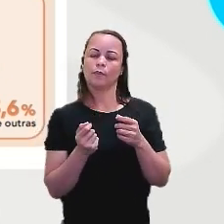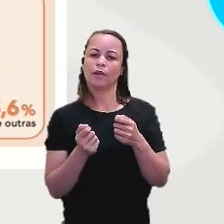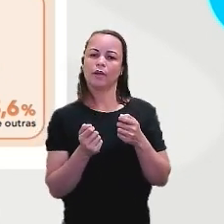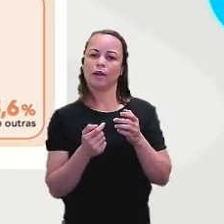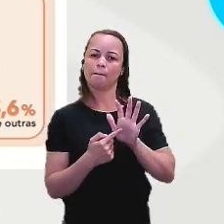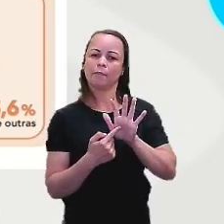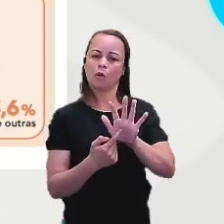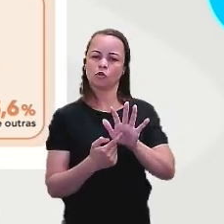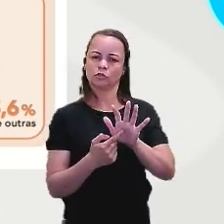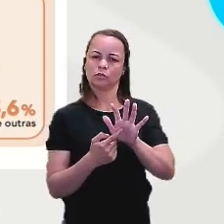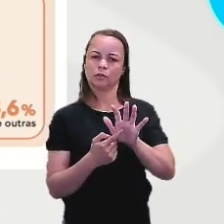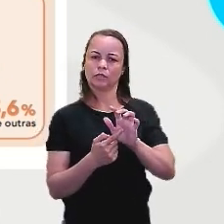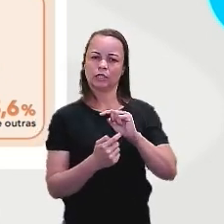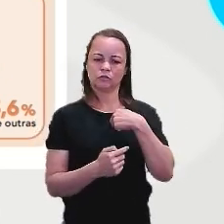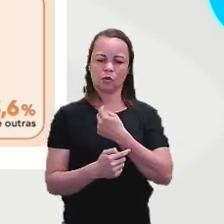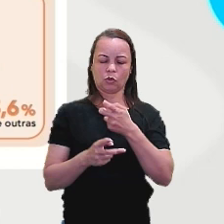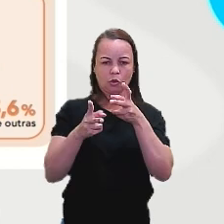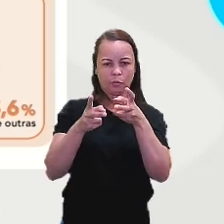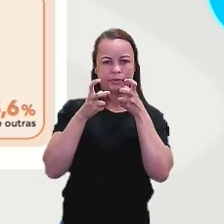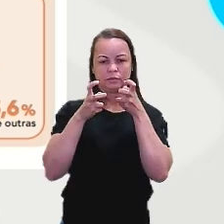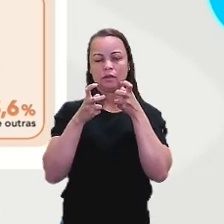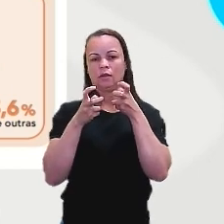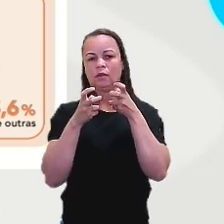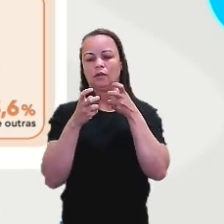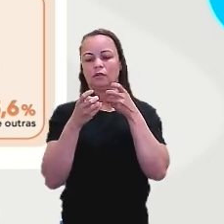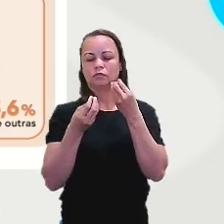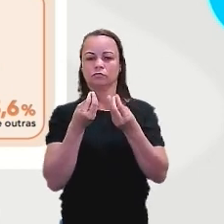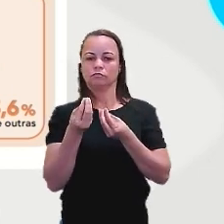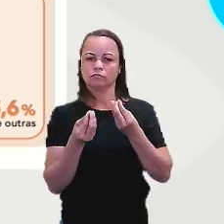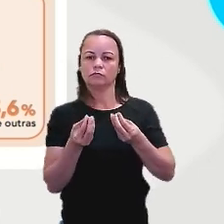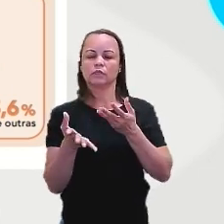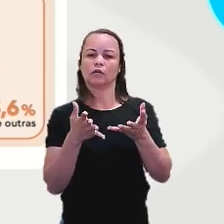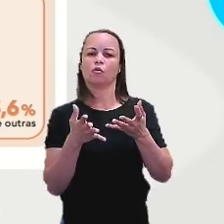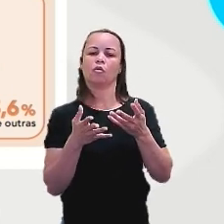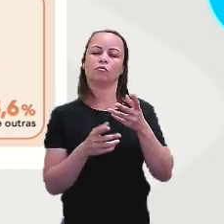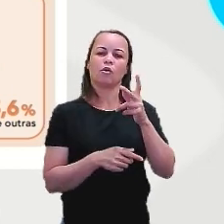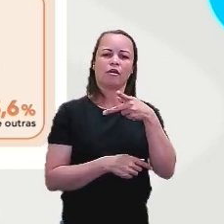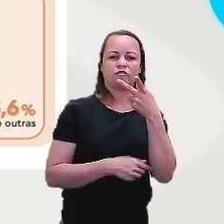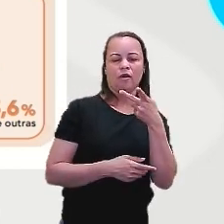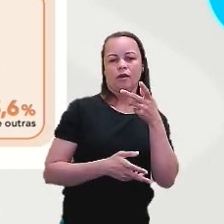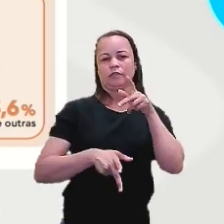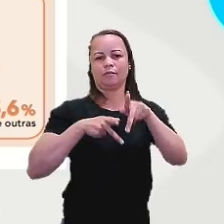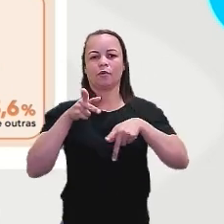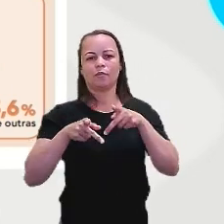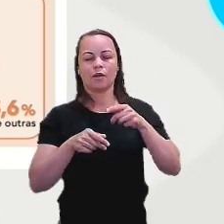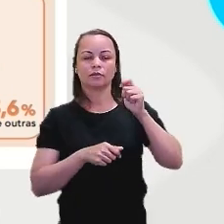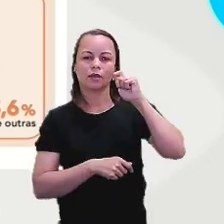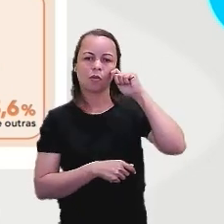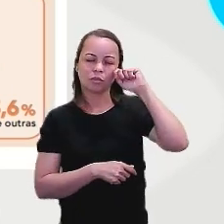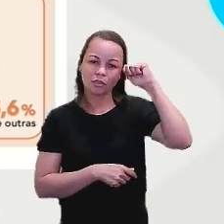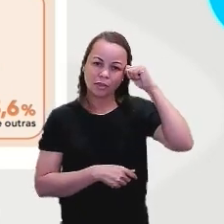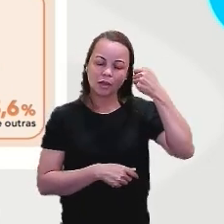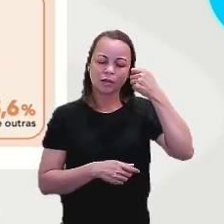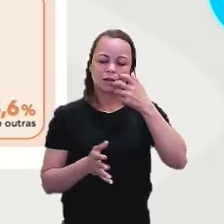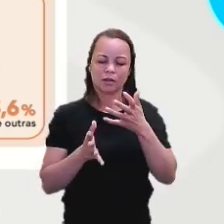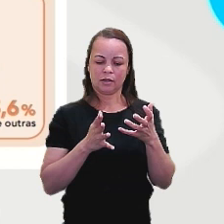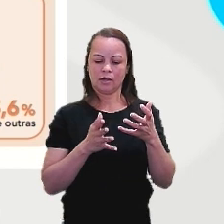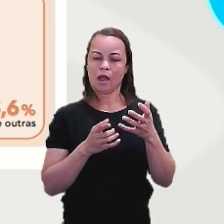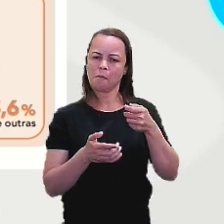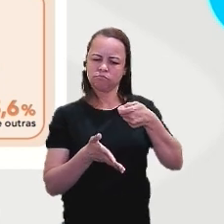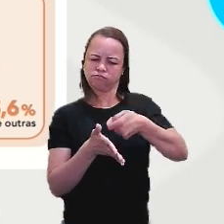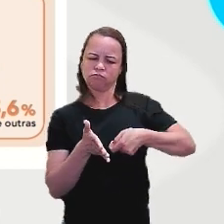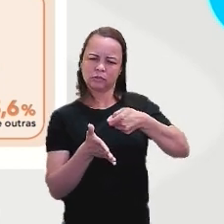gente observar que é legítima a fala da população negra ao reivindicar por